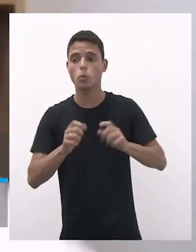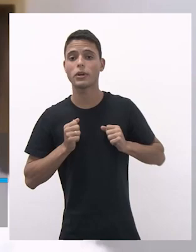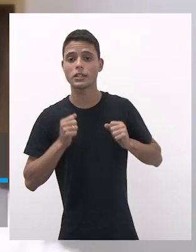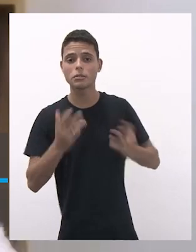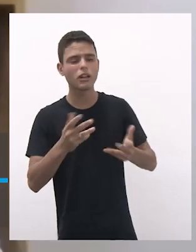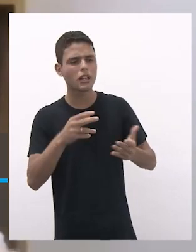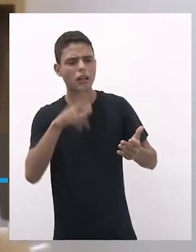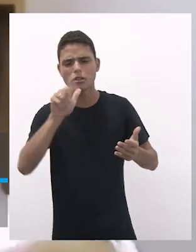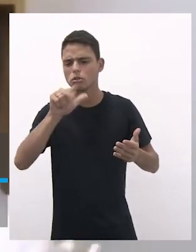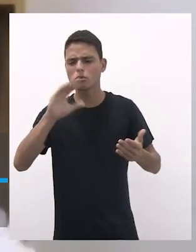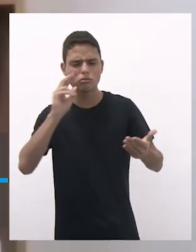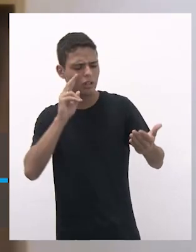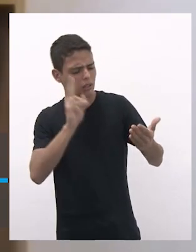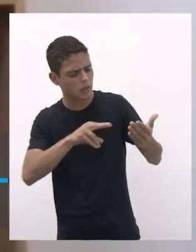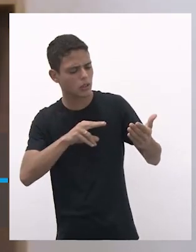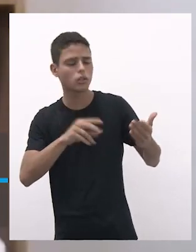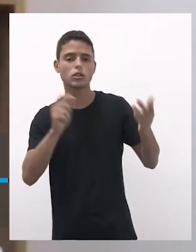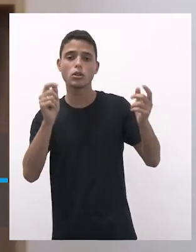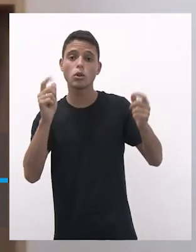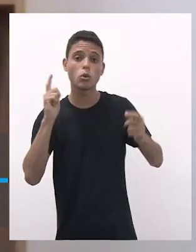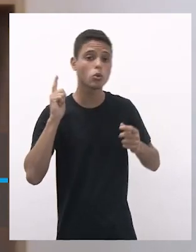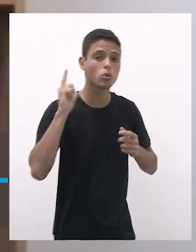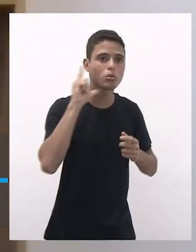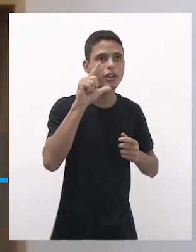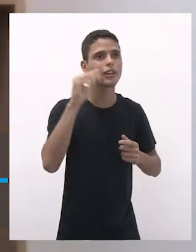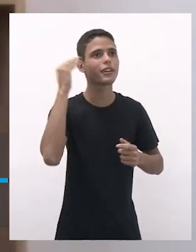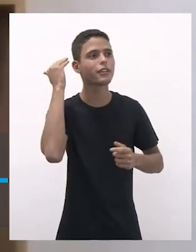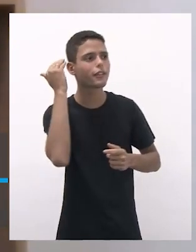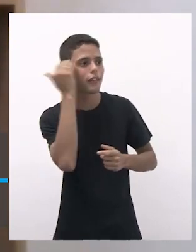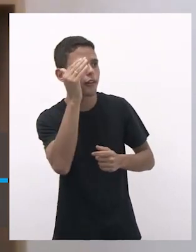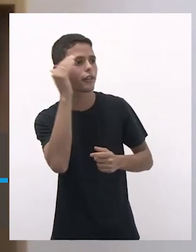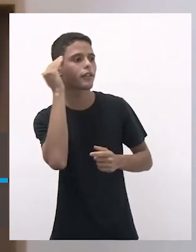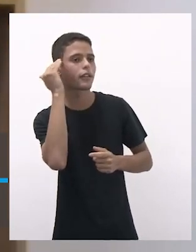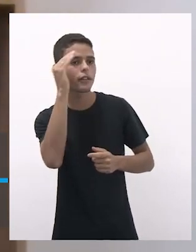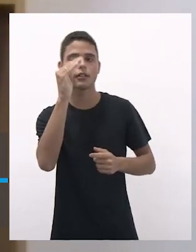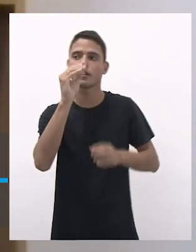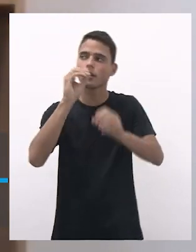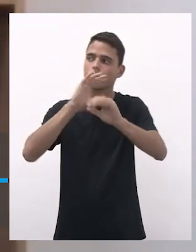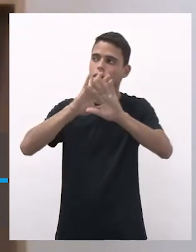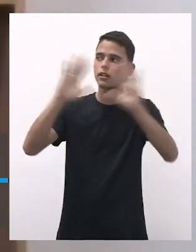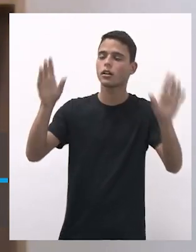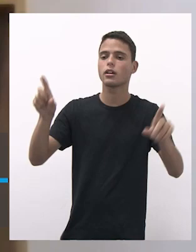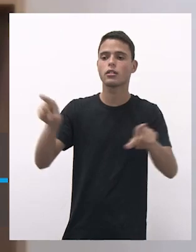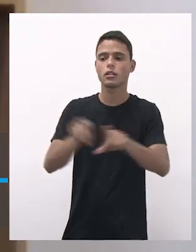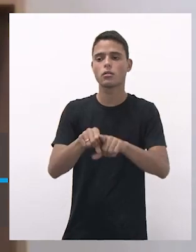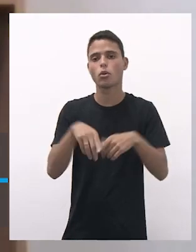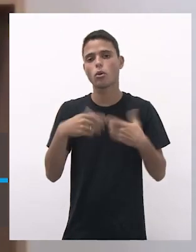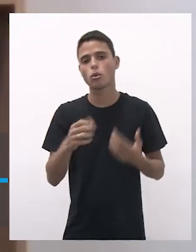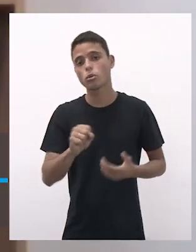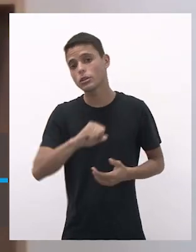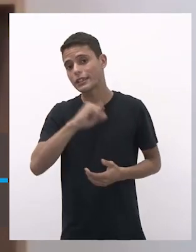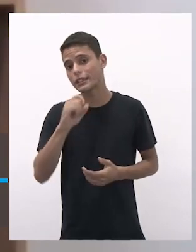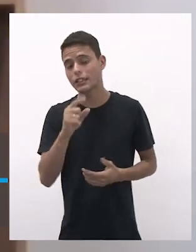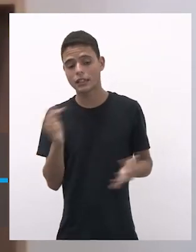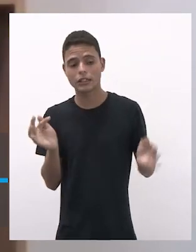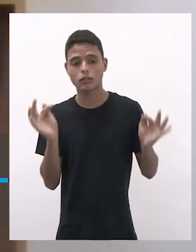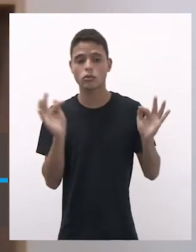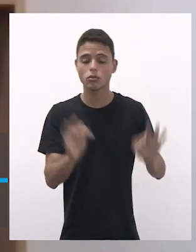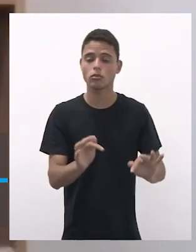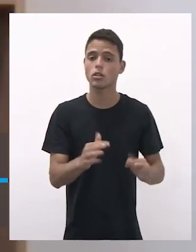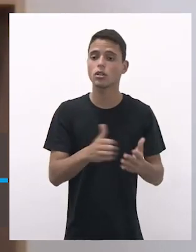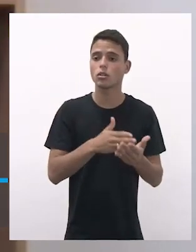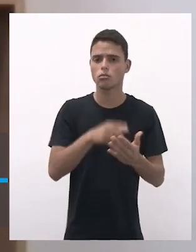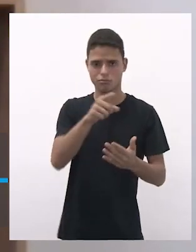livro, ele consegue se ambientar e se situar, ou que ele não tenha terminado a leitura. E ele não é obrigado